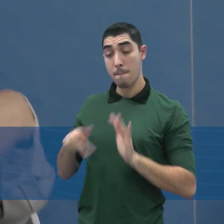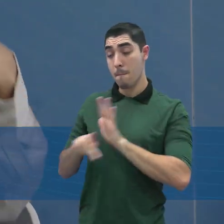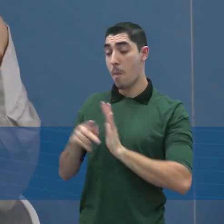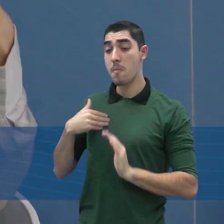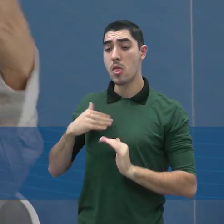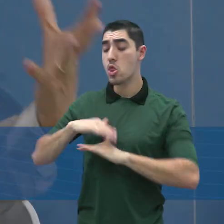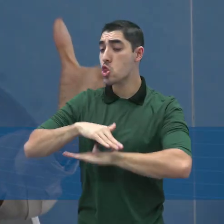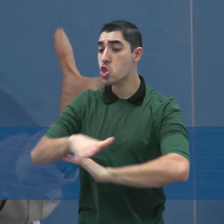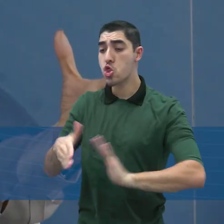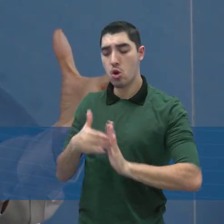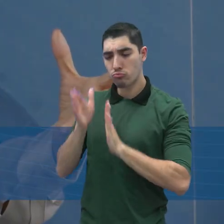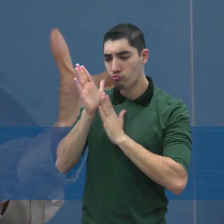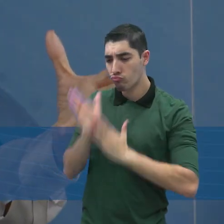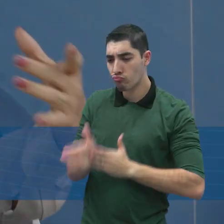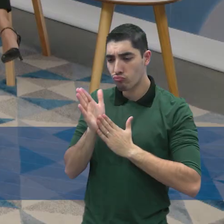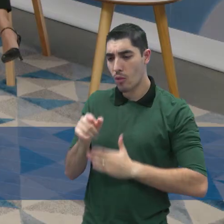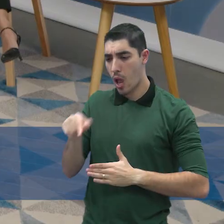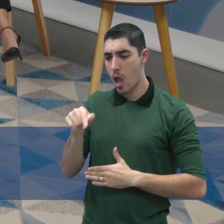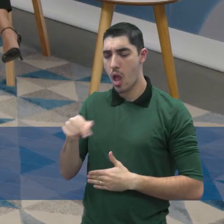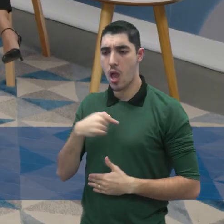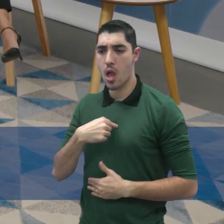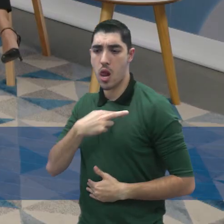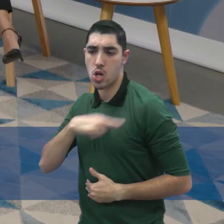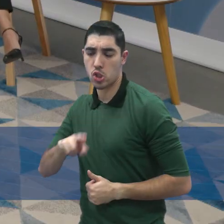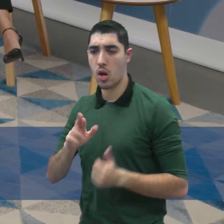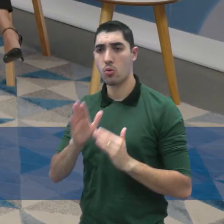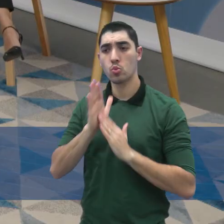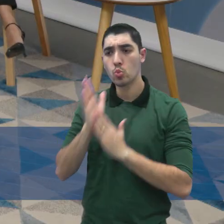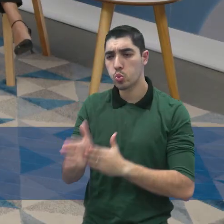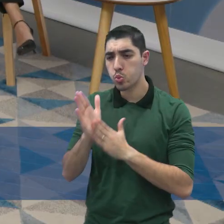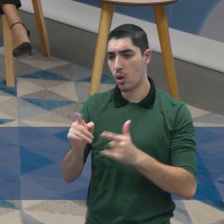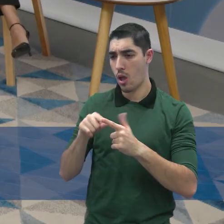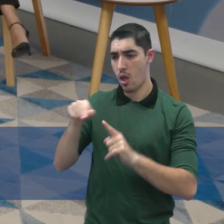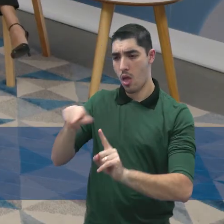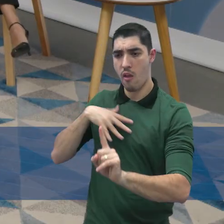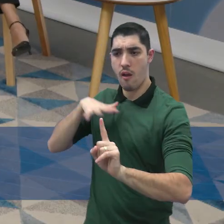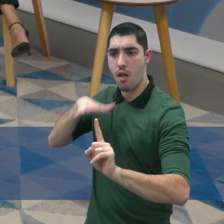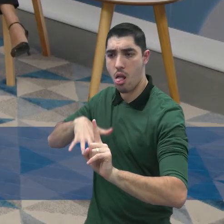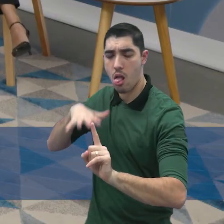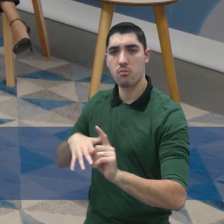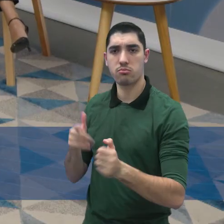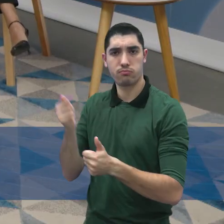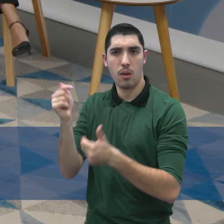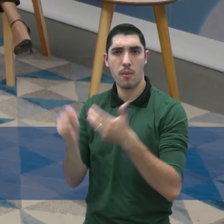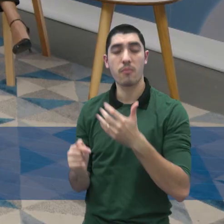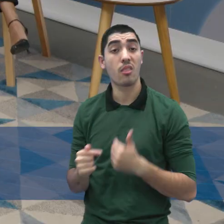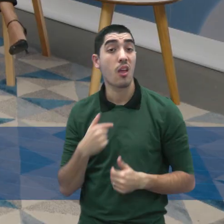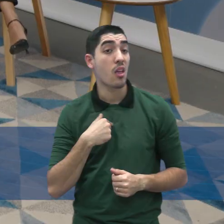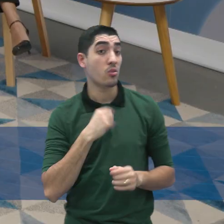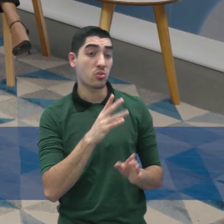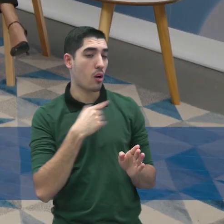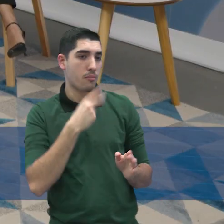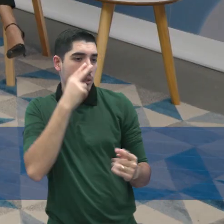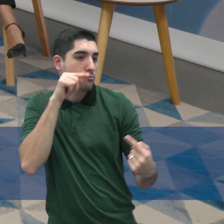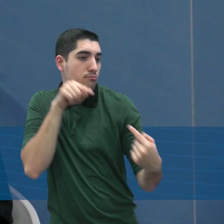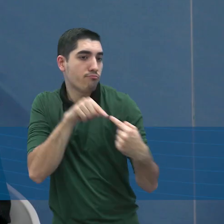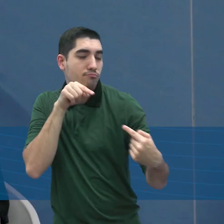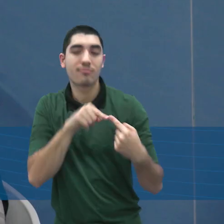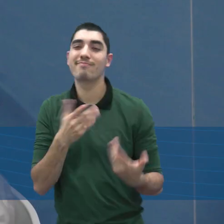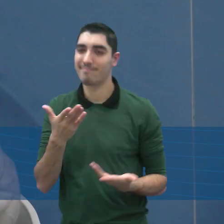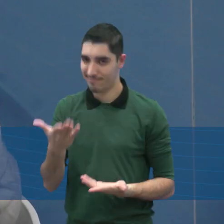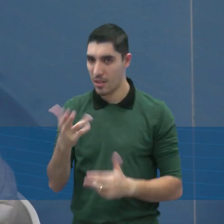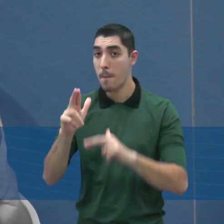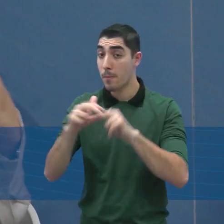é o time, da pessoa, tudo é né? o fã. Que é triste, porque parece que só encontra Exatamente. Por isso, assim, a